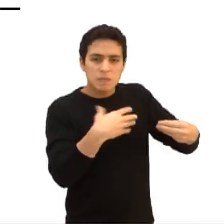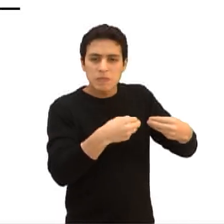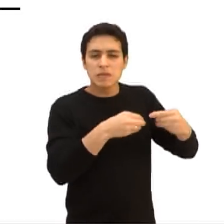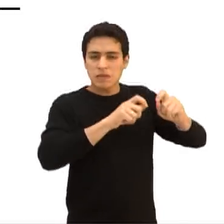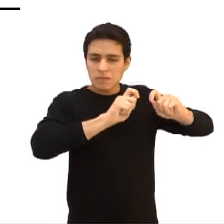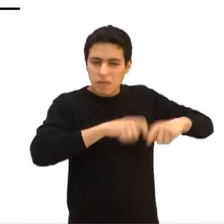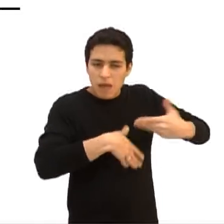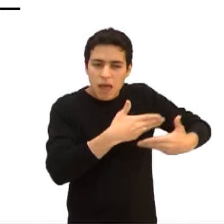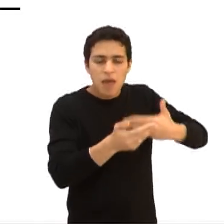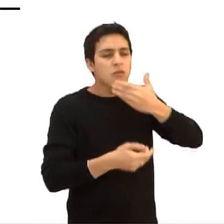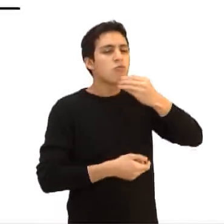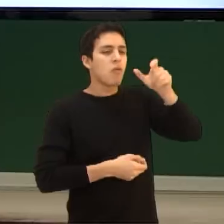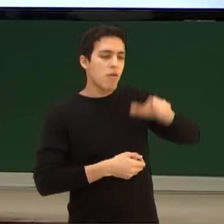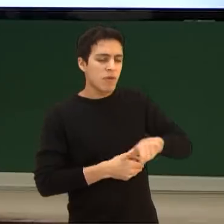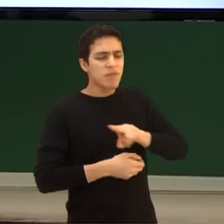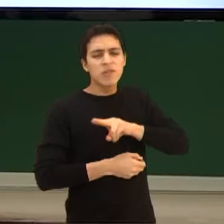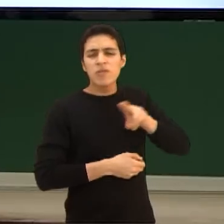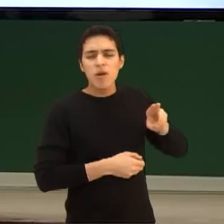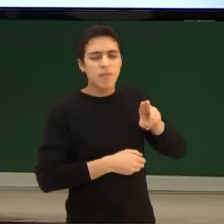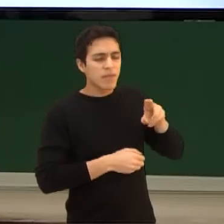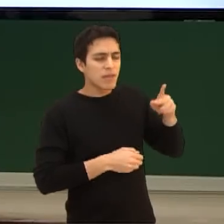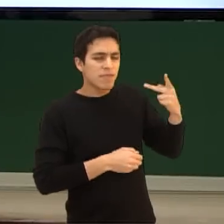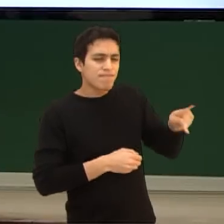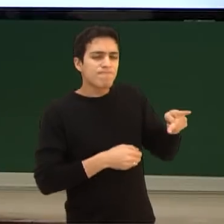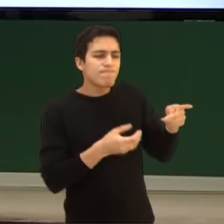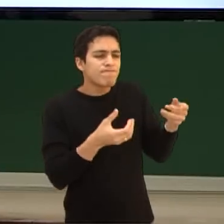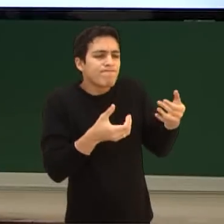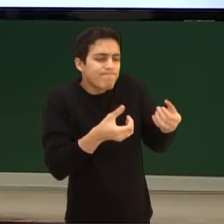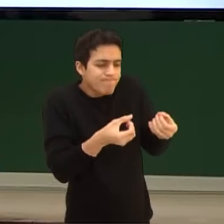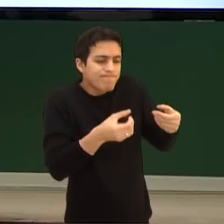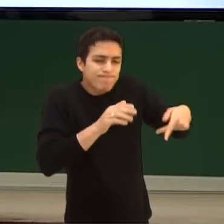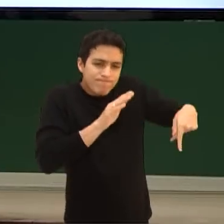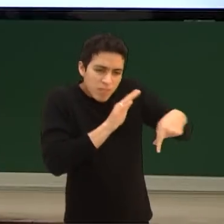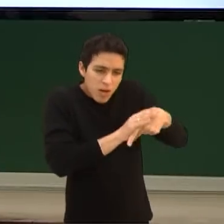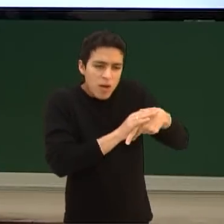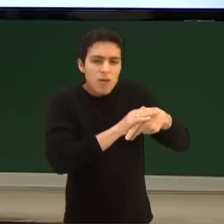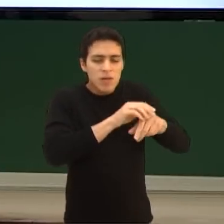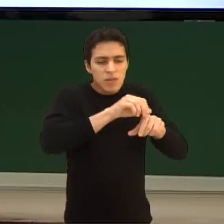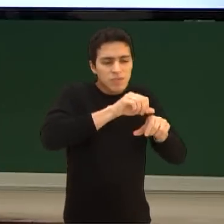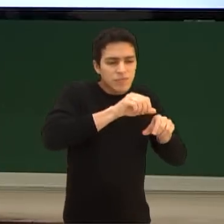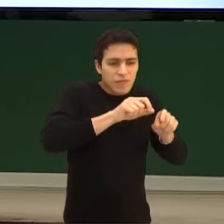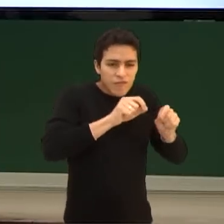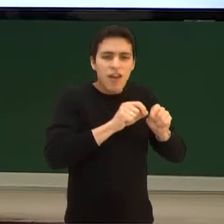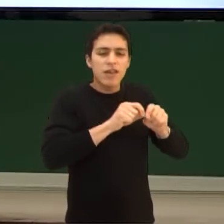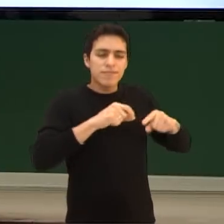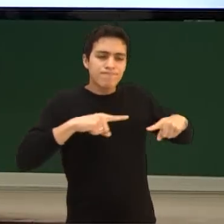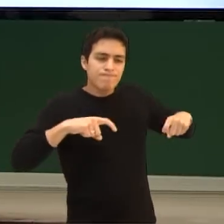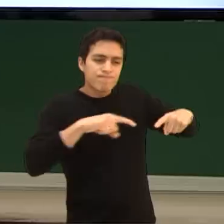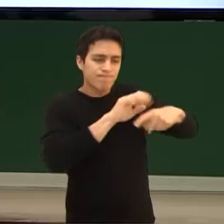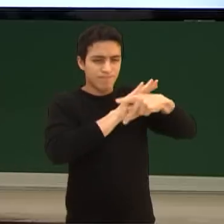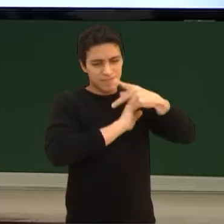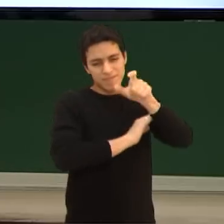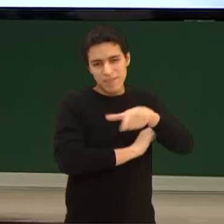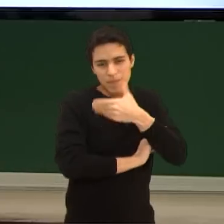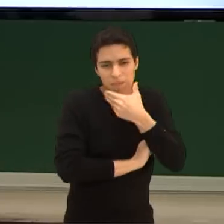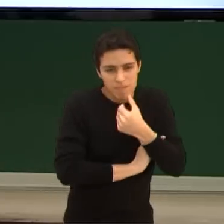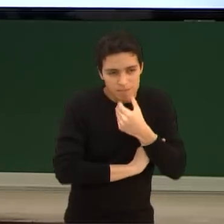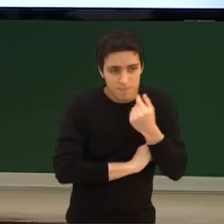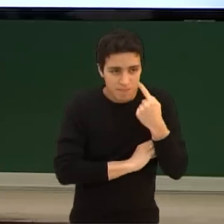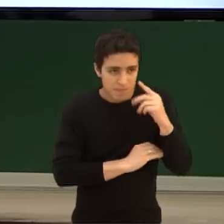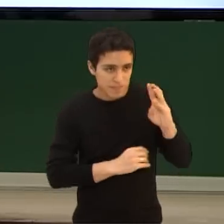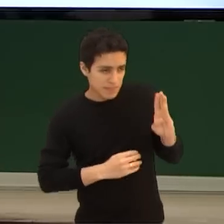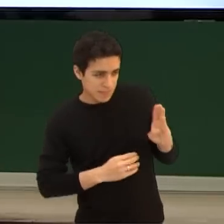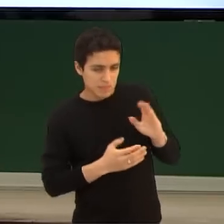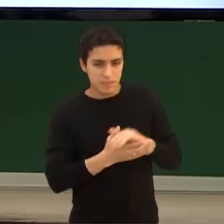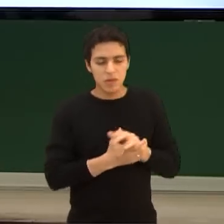Então, como que é o nome mesmo das glândulas, né, que produzem lá os gametas masculinos? Na letra B, o